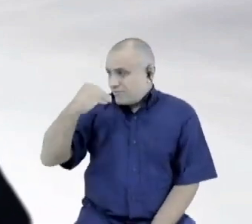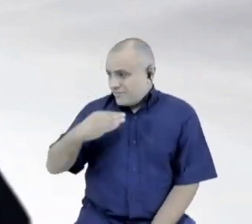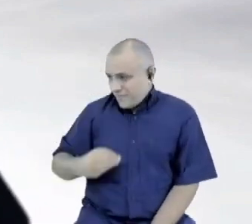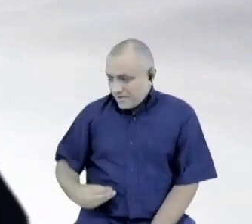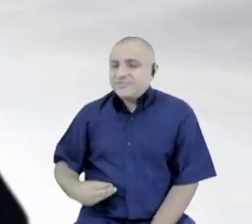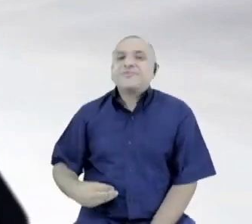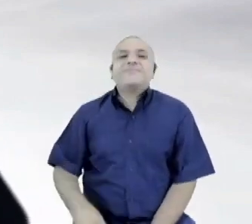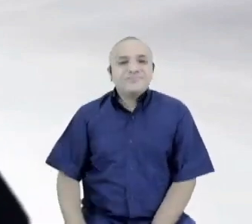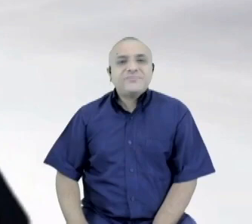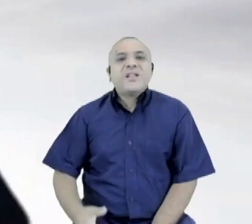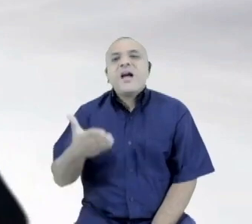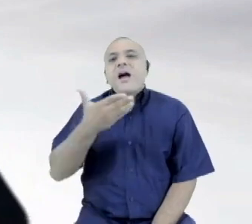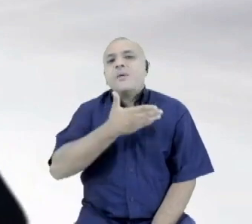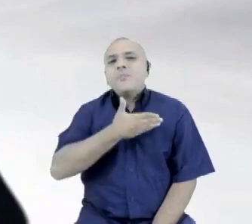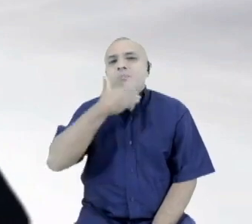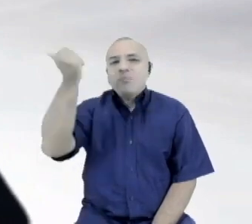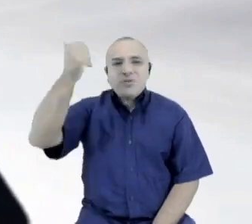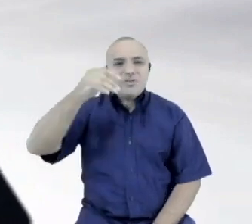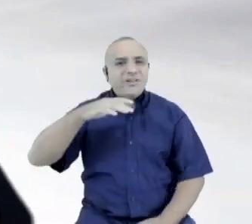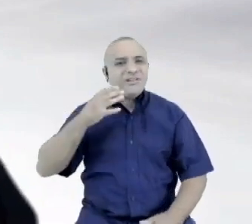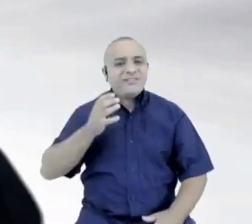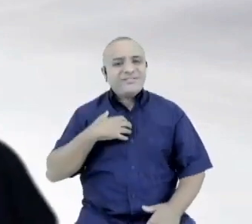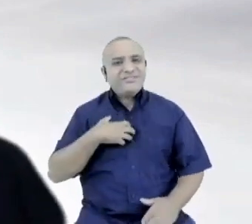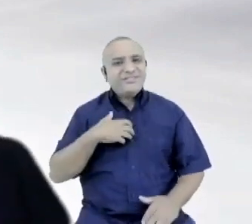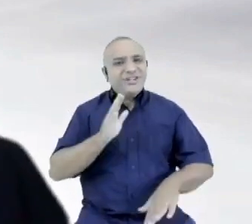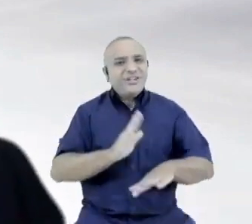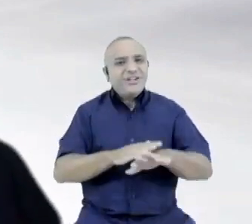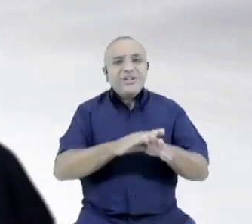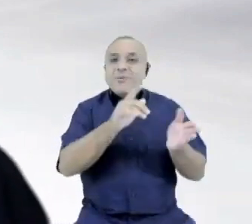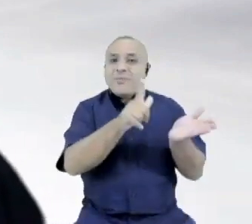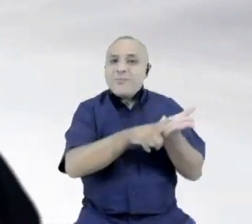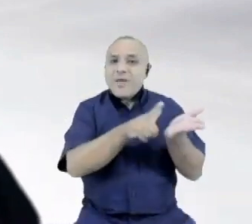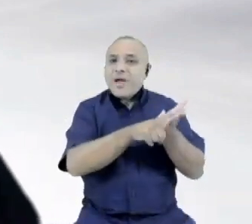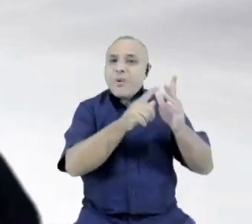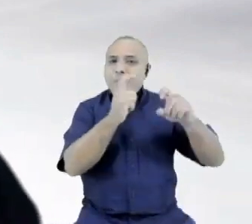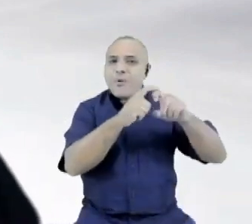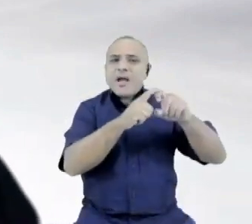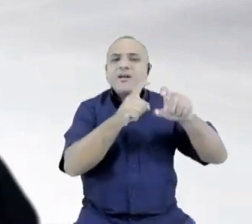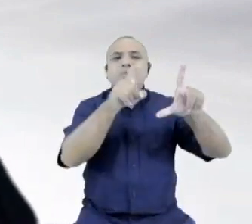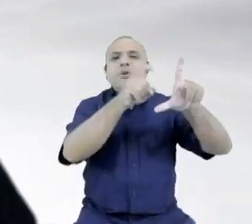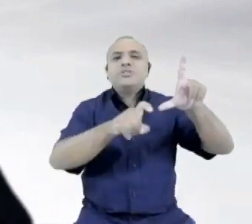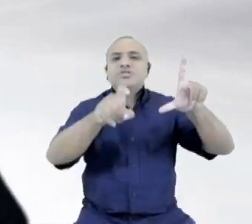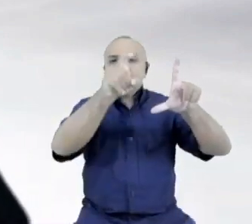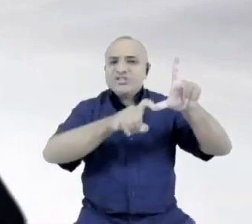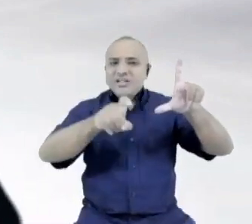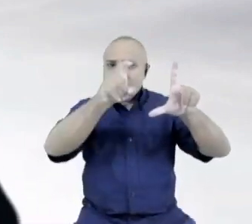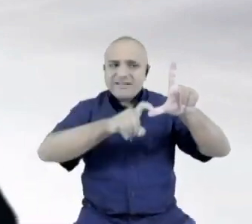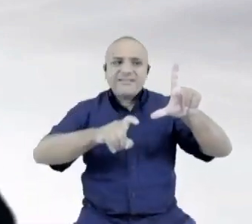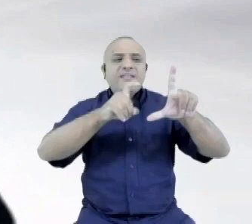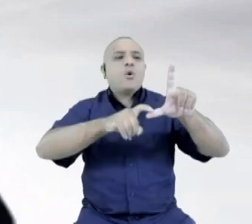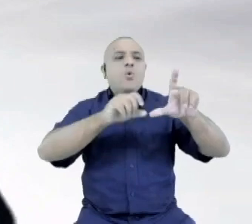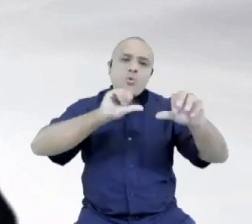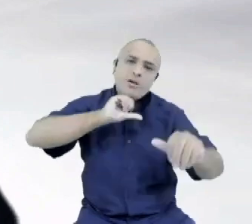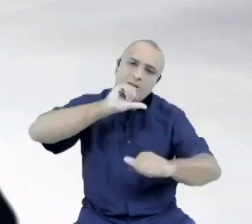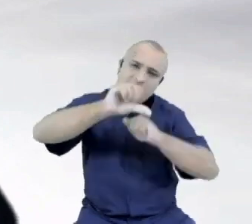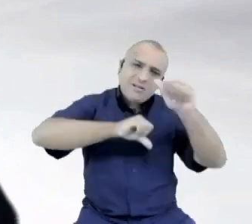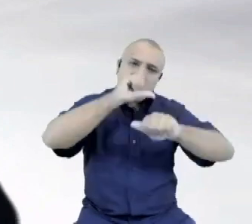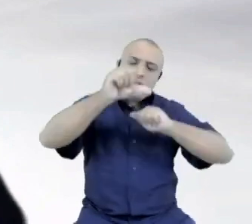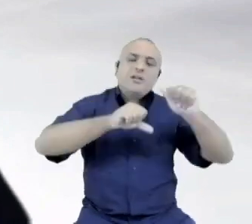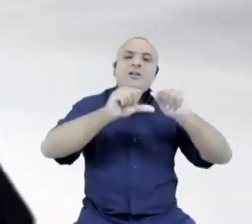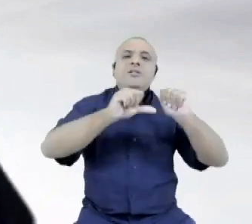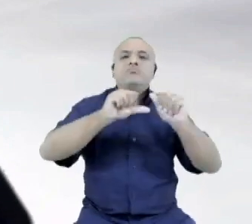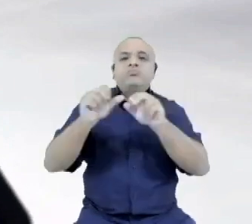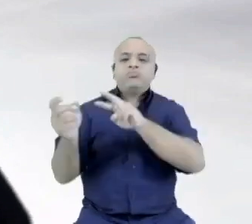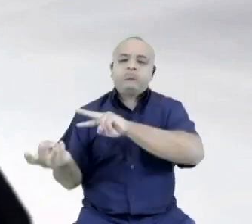a melhoria da eficiência do laudo, tá? Com a digitalização, com a transformação de analógico para